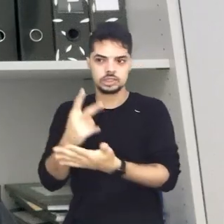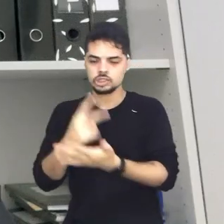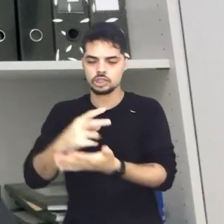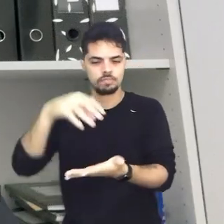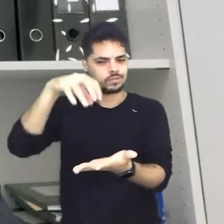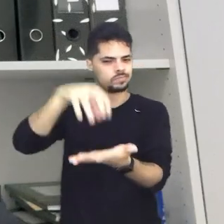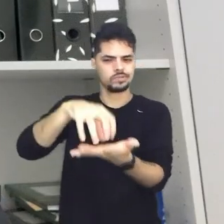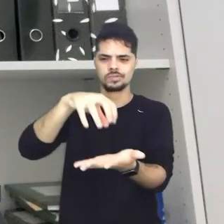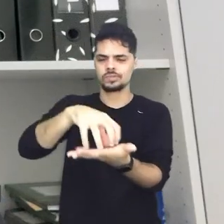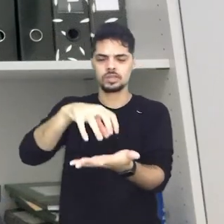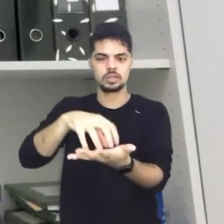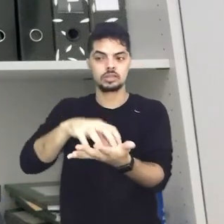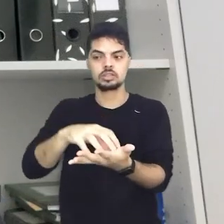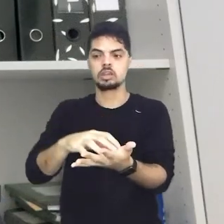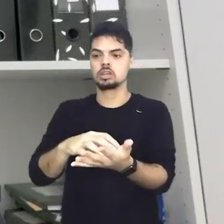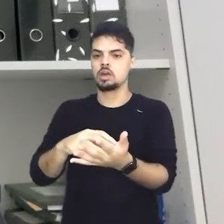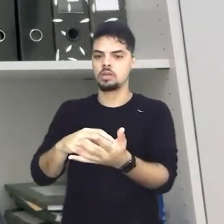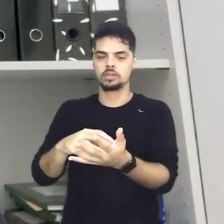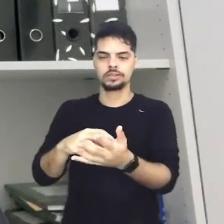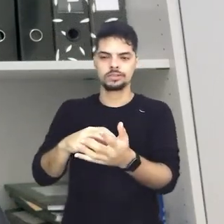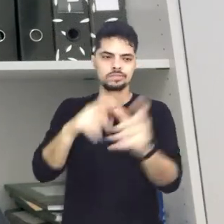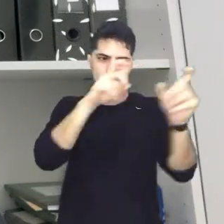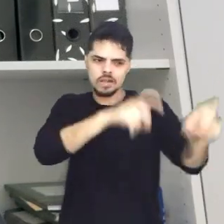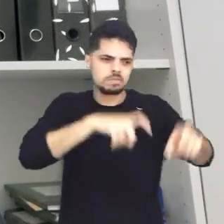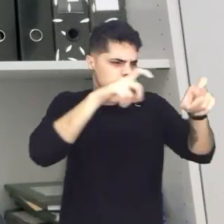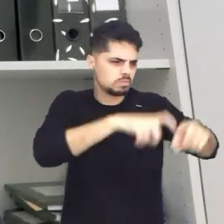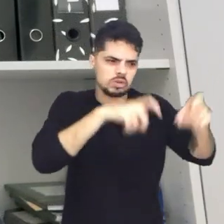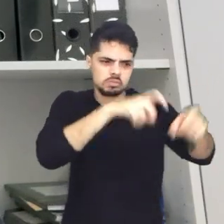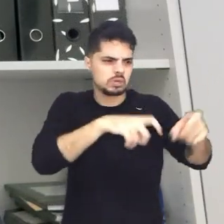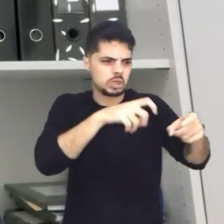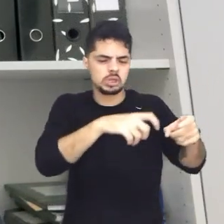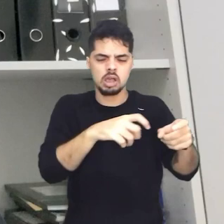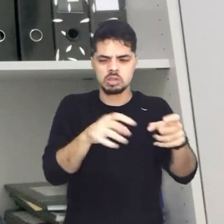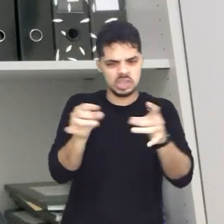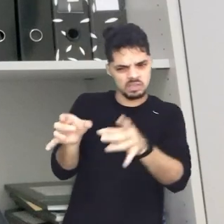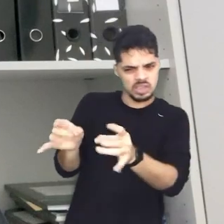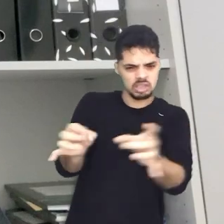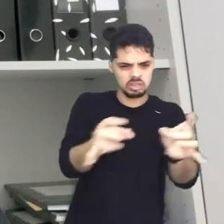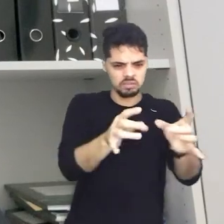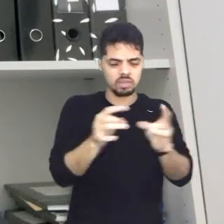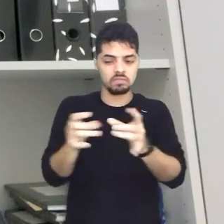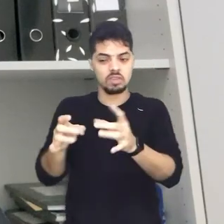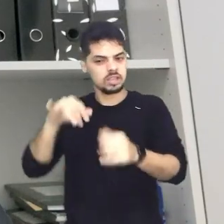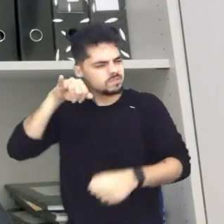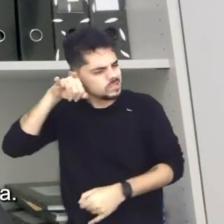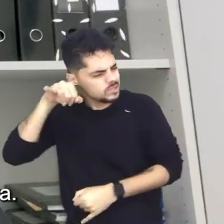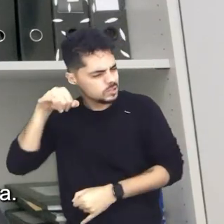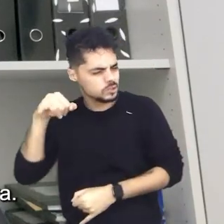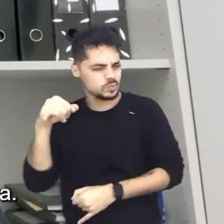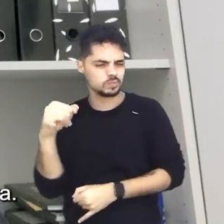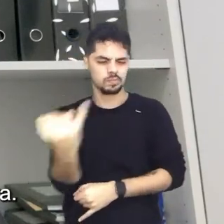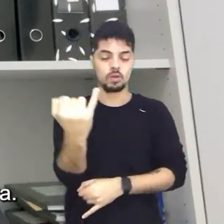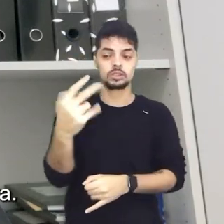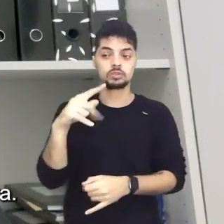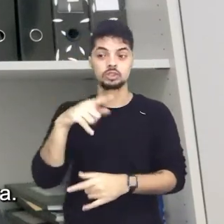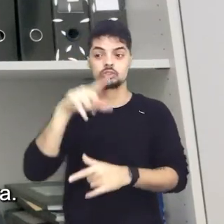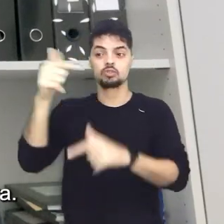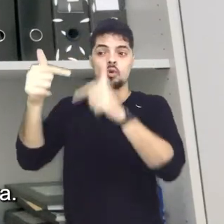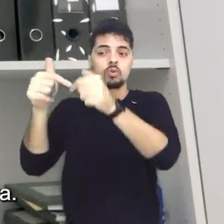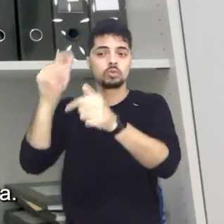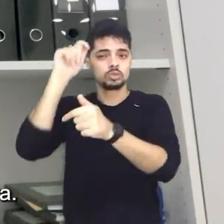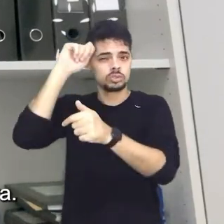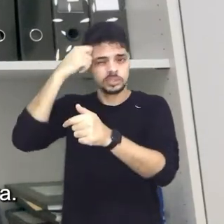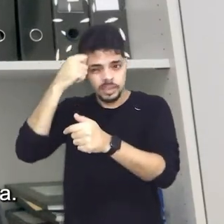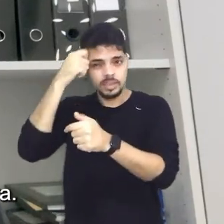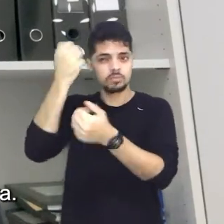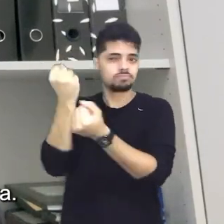vai manter a mesma estrutura central da organização produtiva da colônia, que era baseada na exploração do